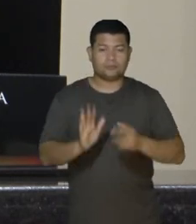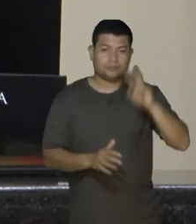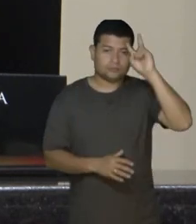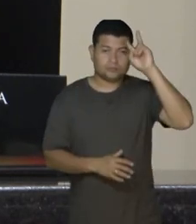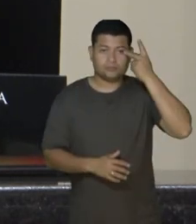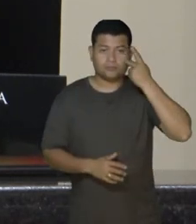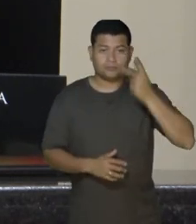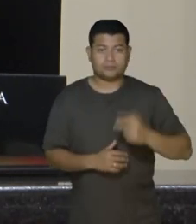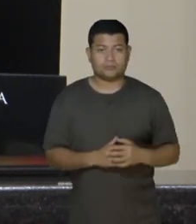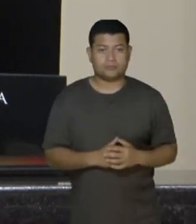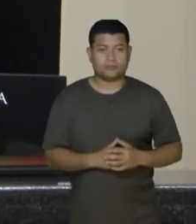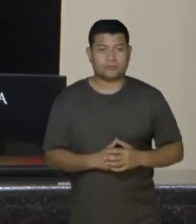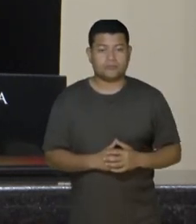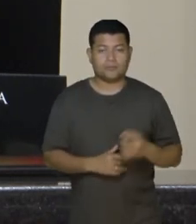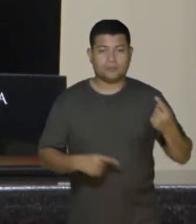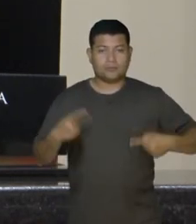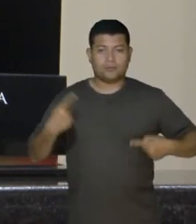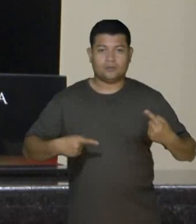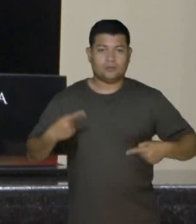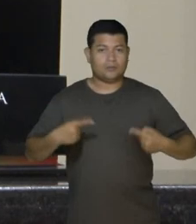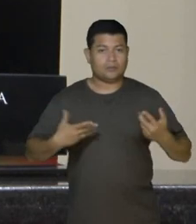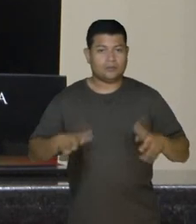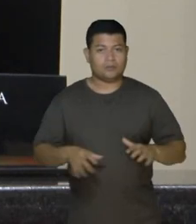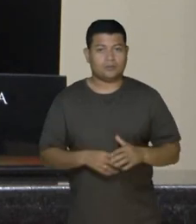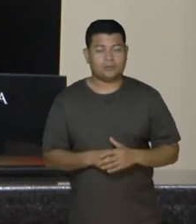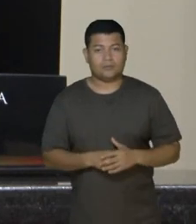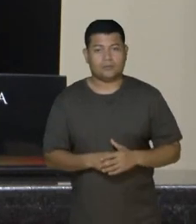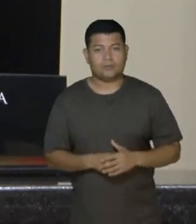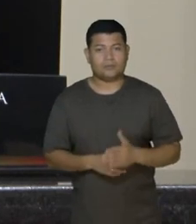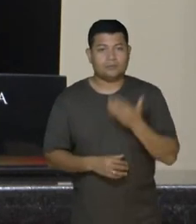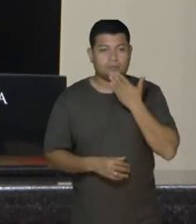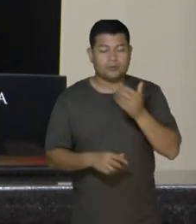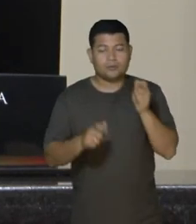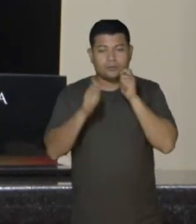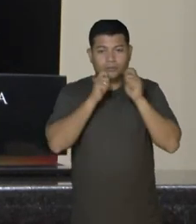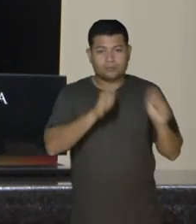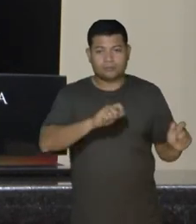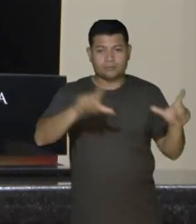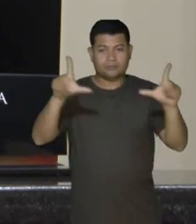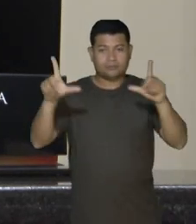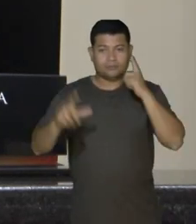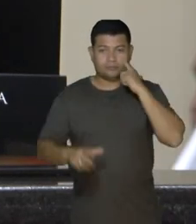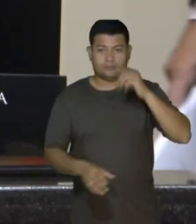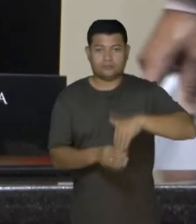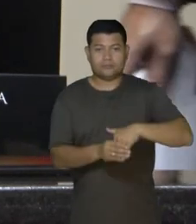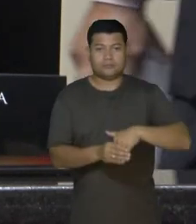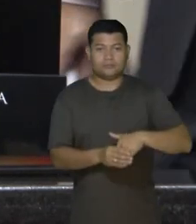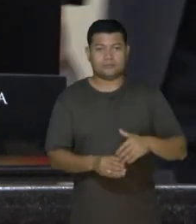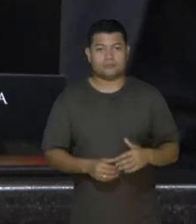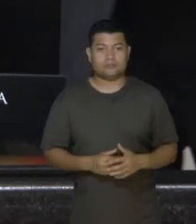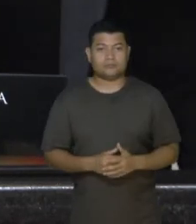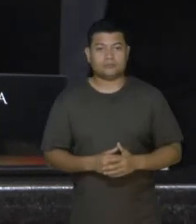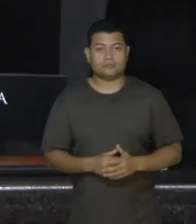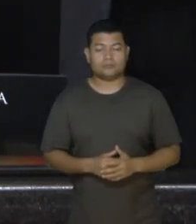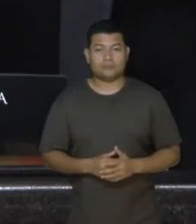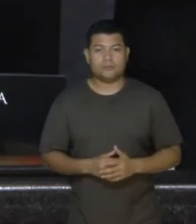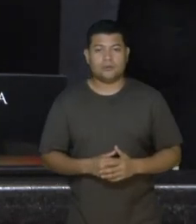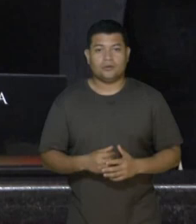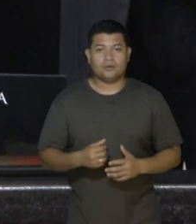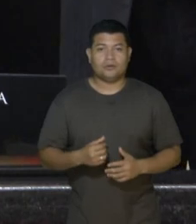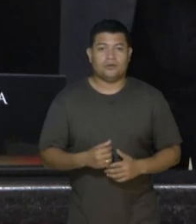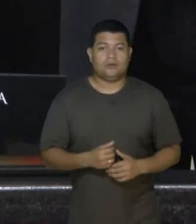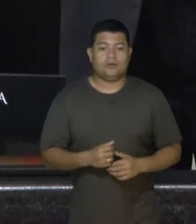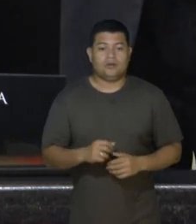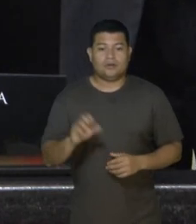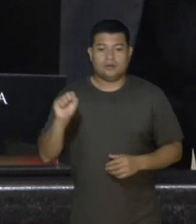discussão. Não havendo quem queira discutir, solicito a abertura do painel. Os deputados que votam sim, mantêm